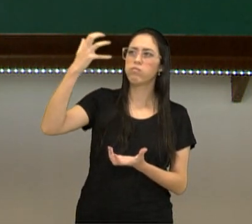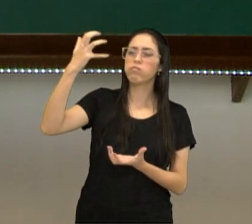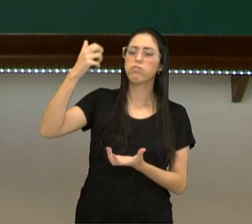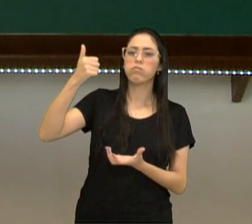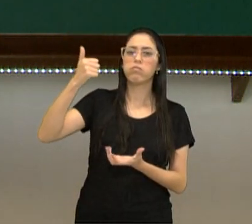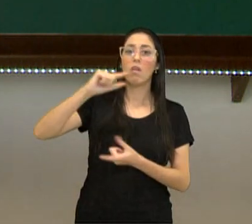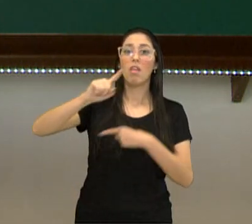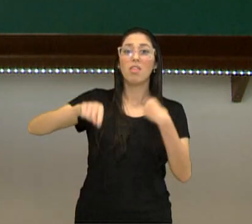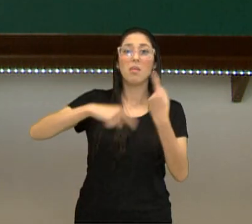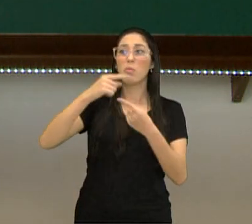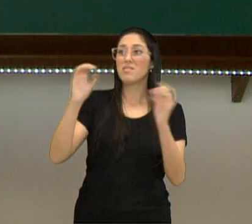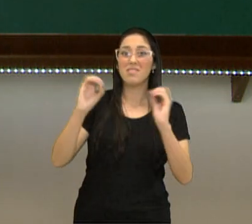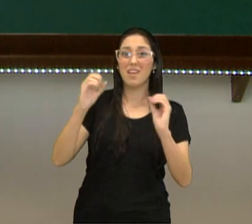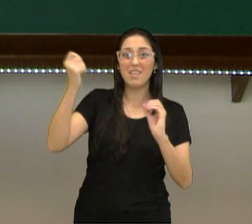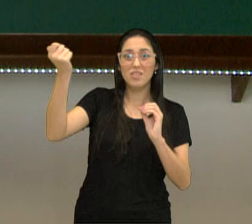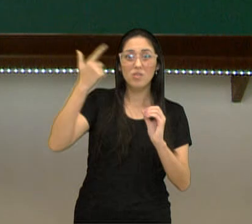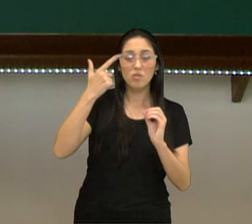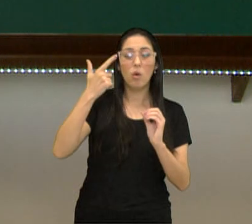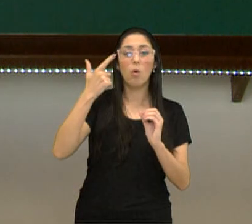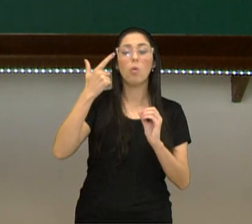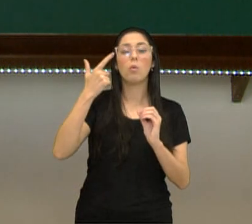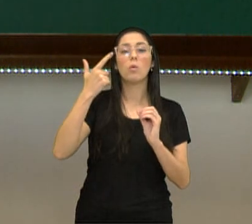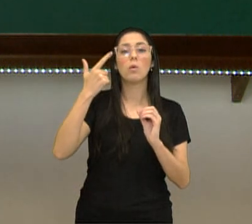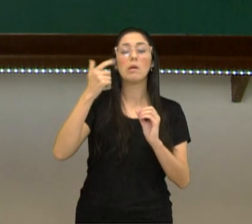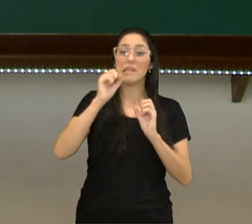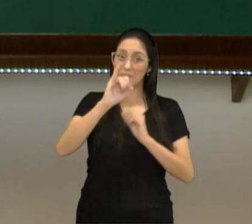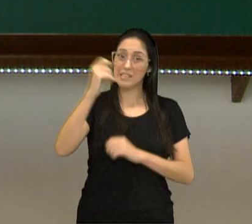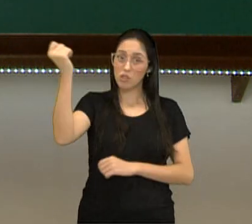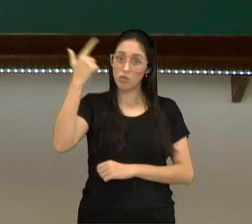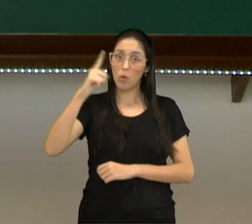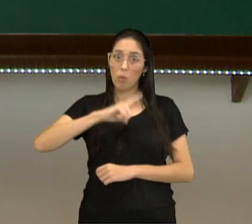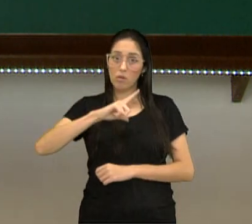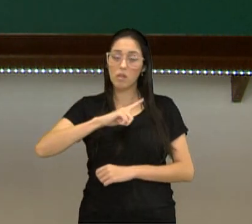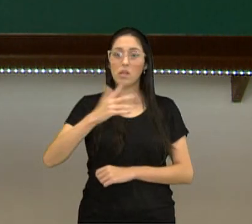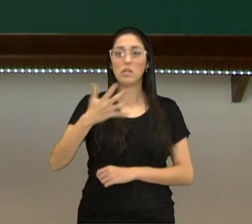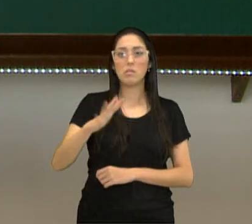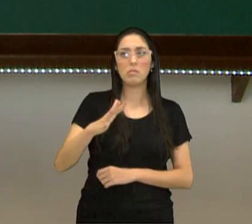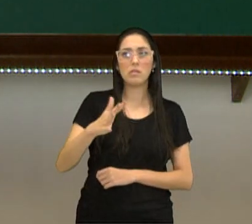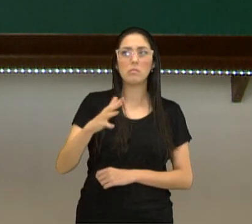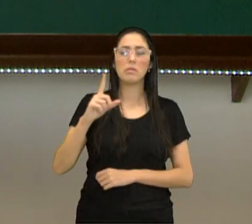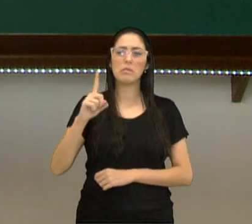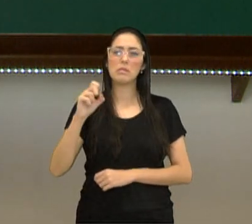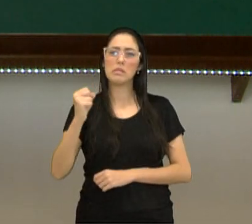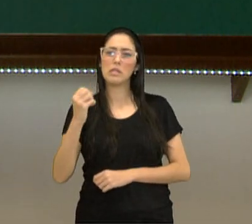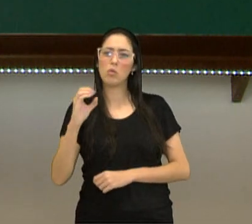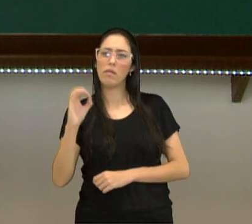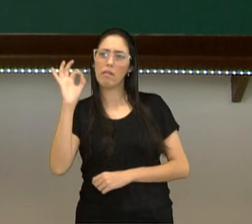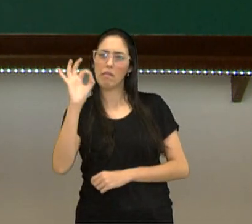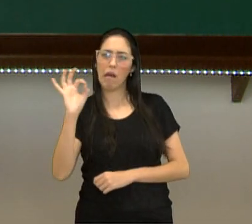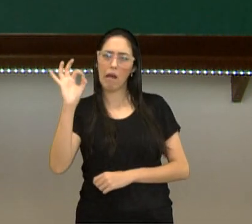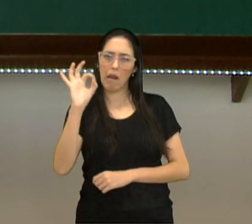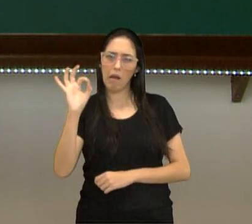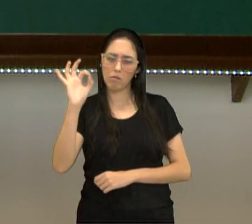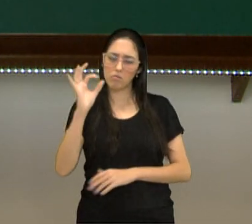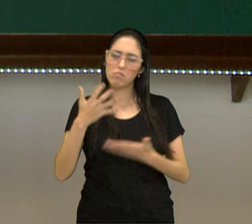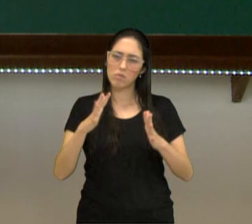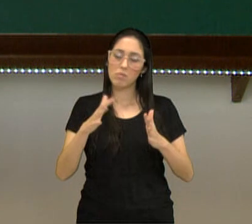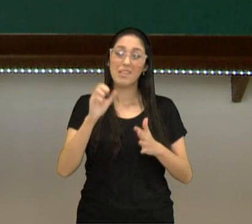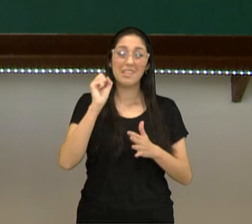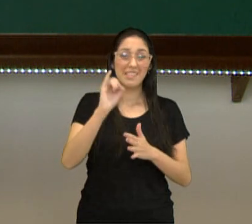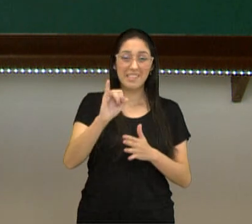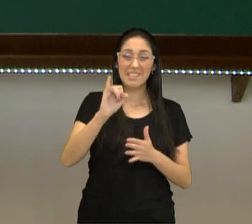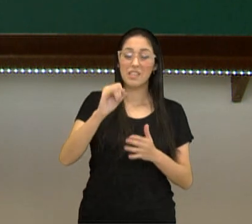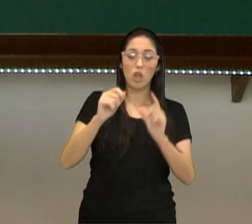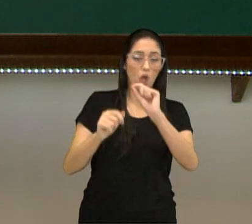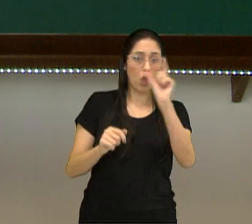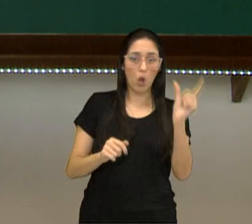elevadas, ultrapassando 150, 180 graus centígrados. Já nos momentos em que não recebe luz